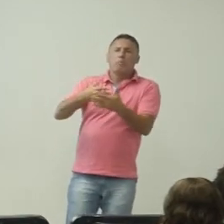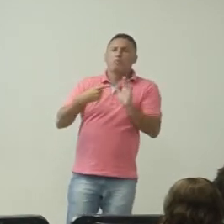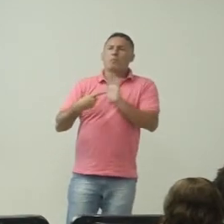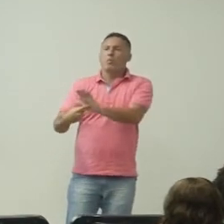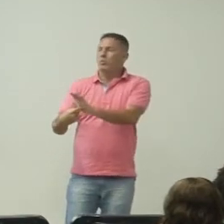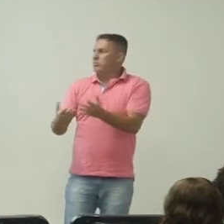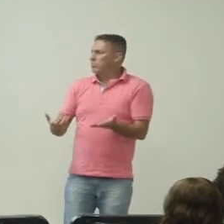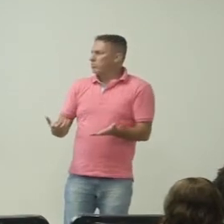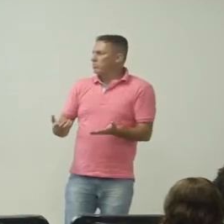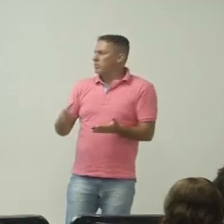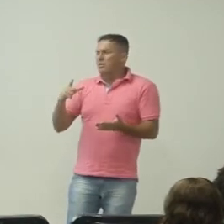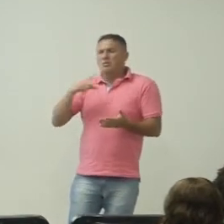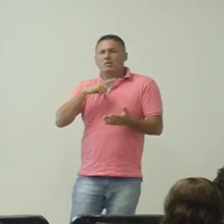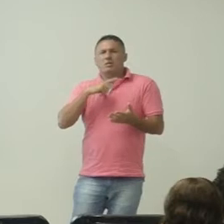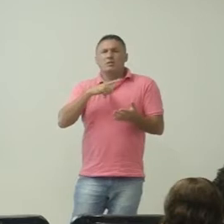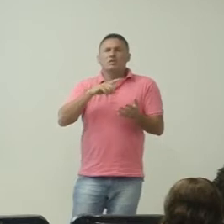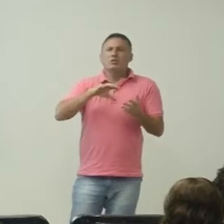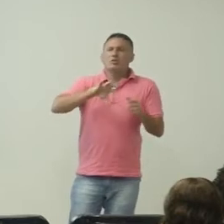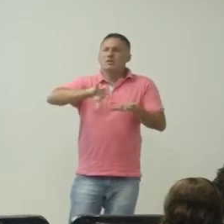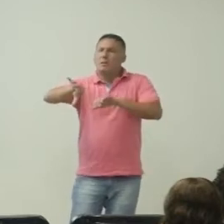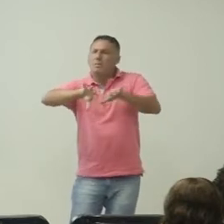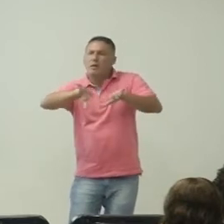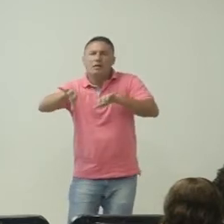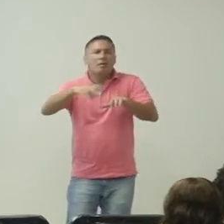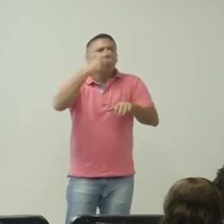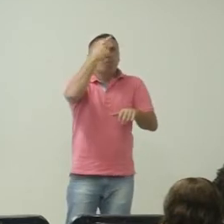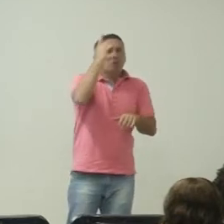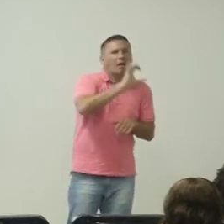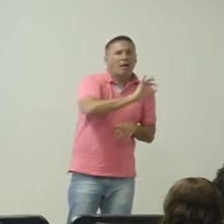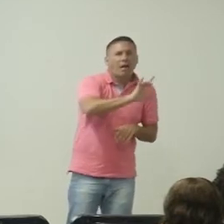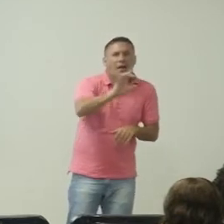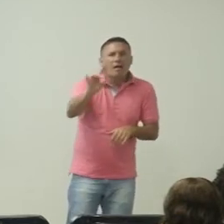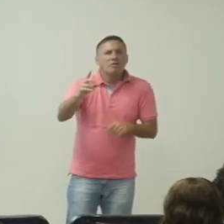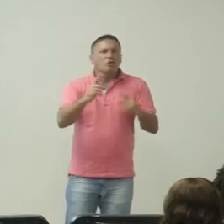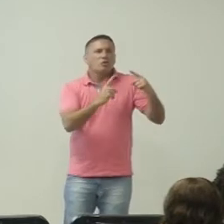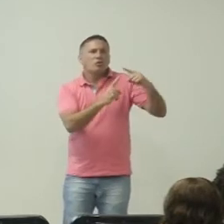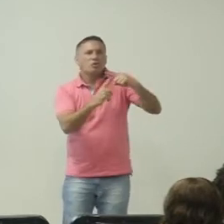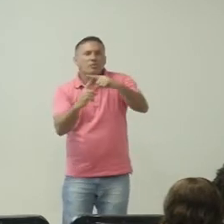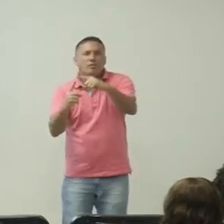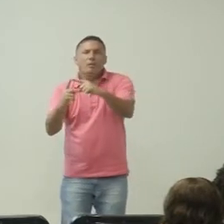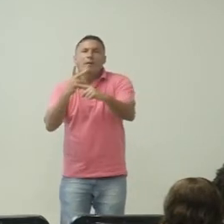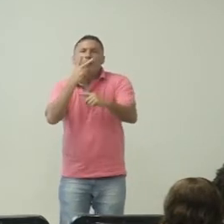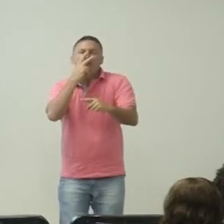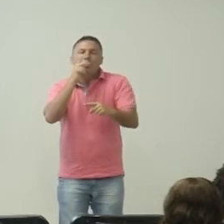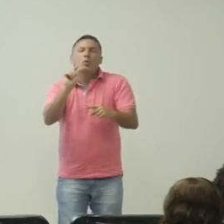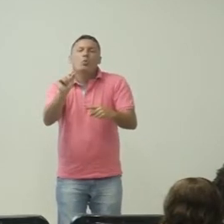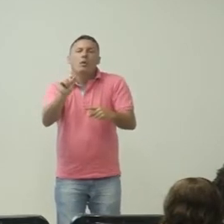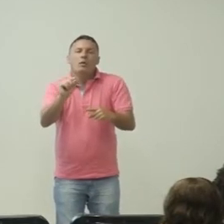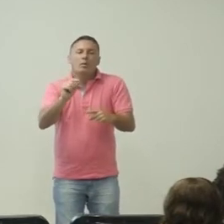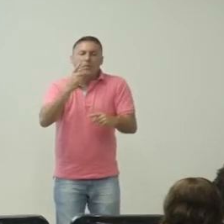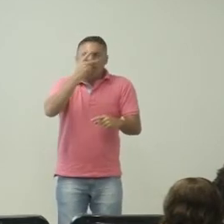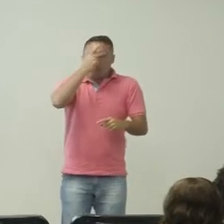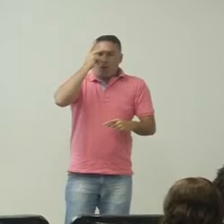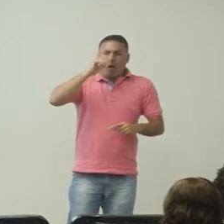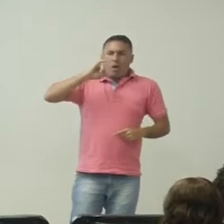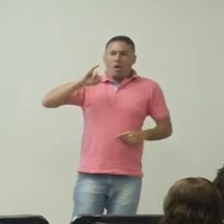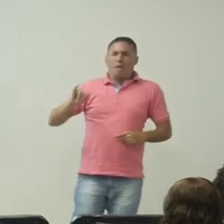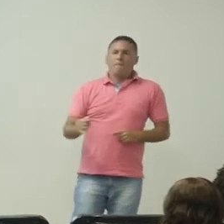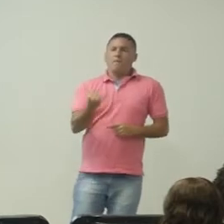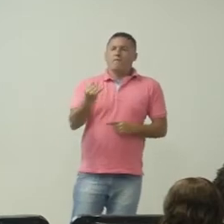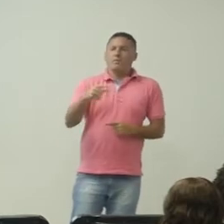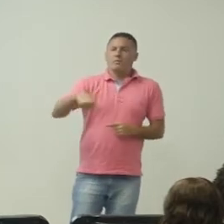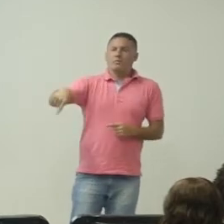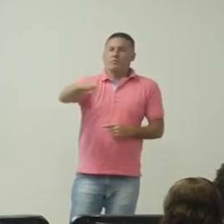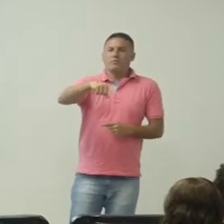As separações, catalogações, distinções funcionam muitas vezes como instrumentos de distinção que legitimam